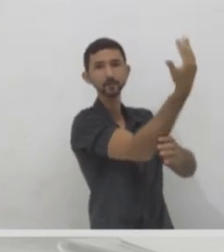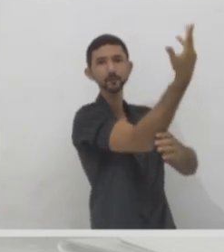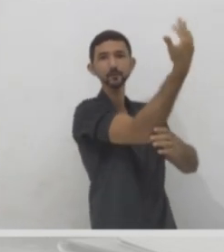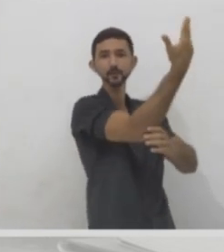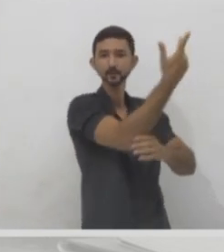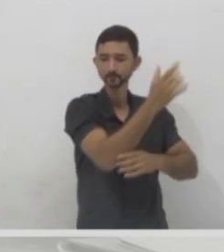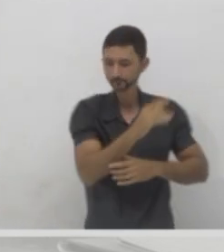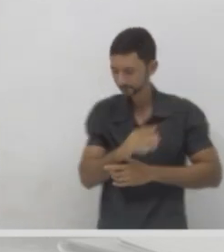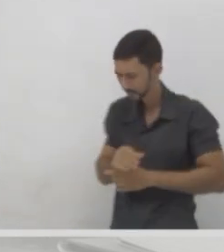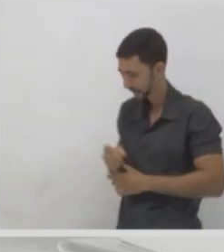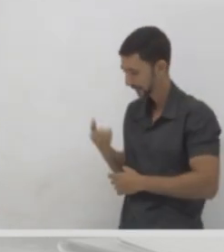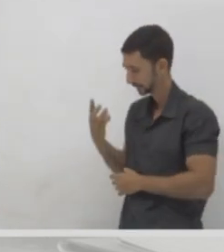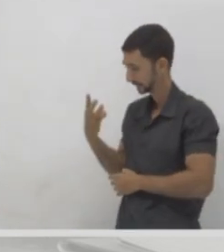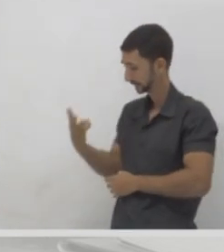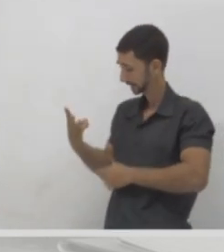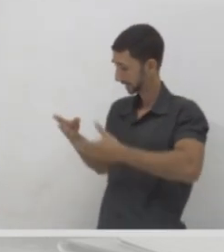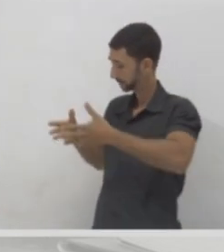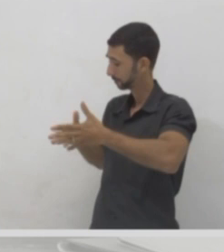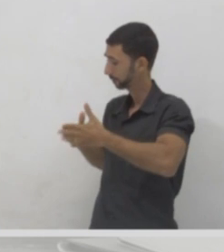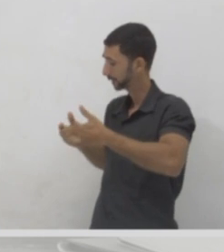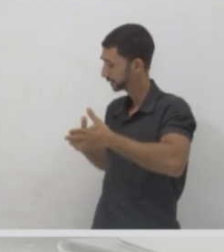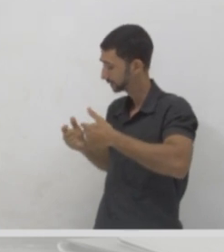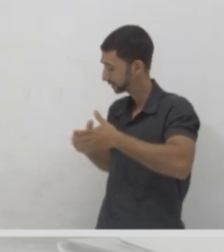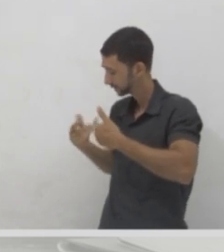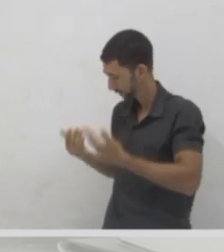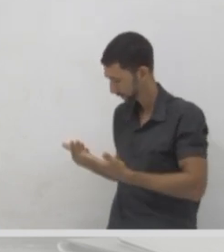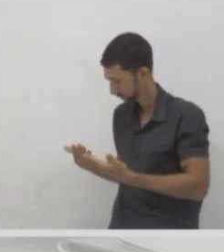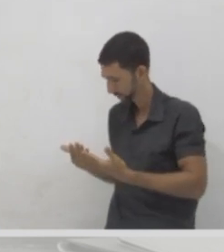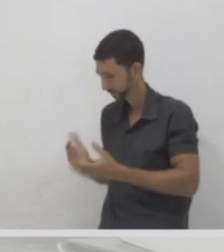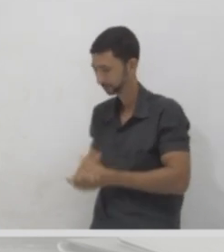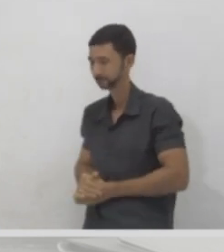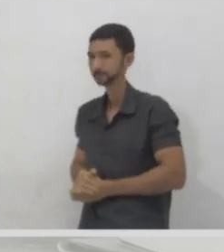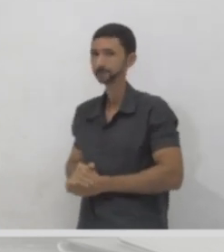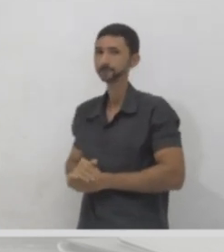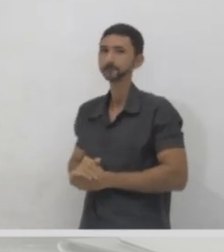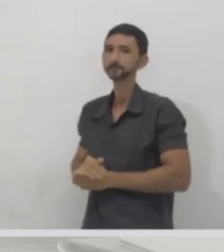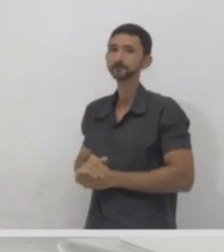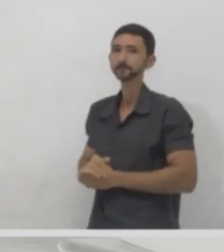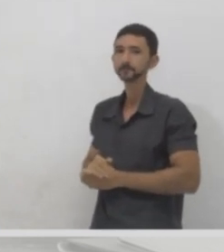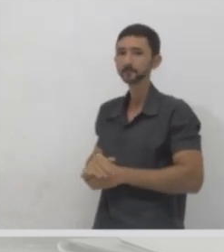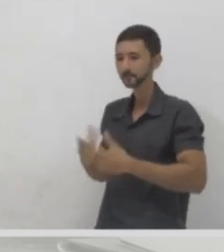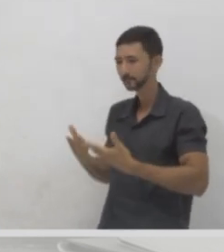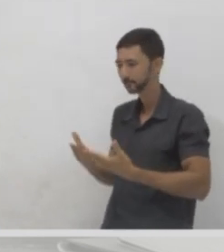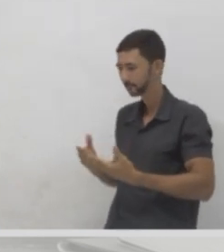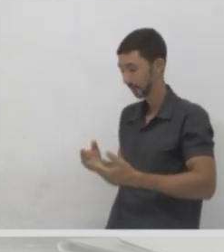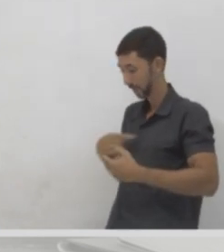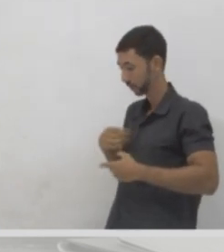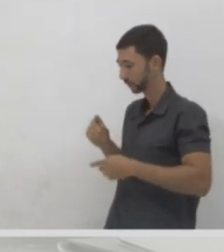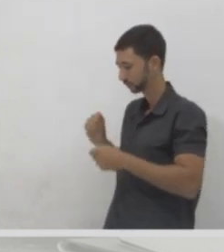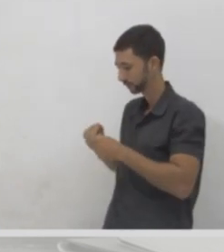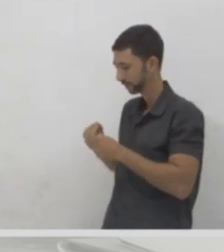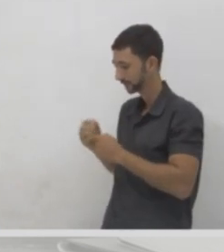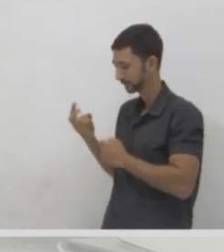que ela tinha direito de fazer 3 pedidos. E ele realizaria.